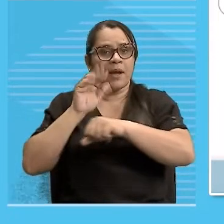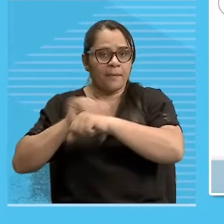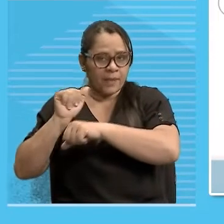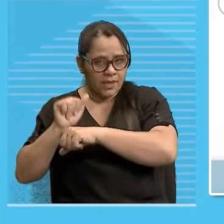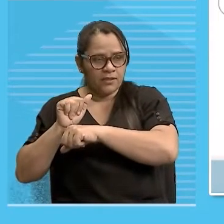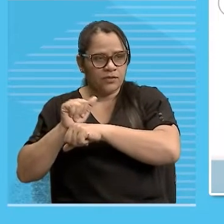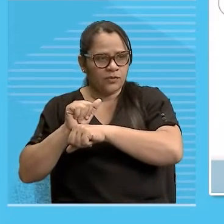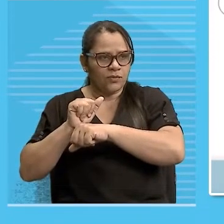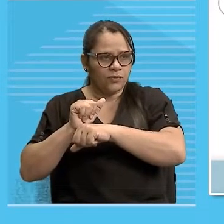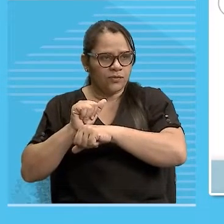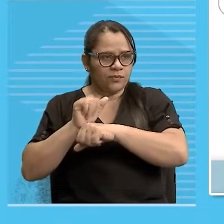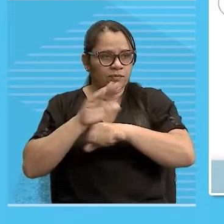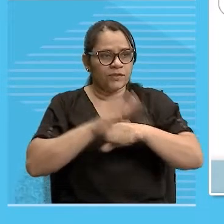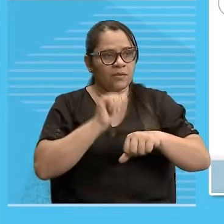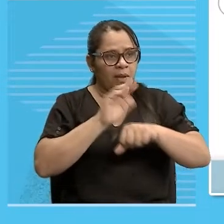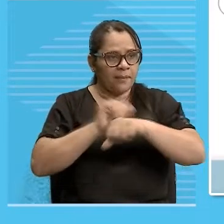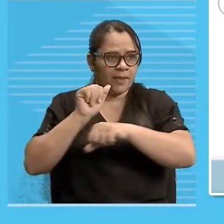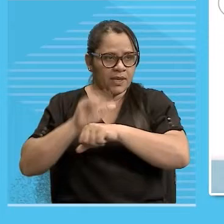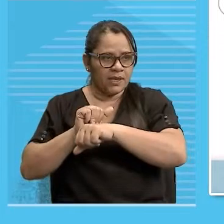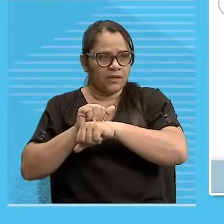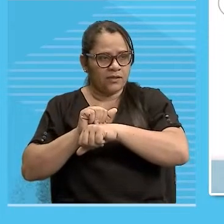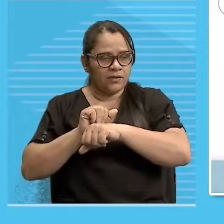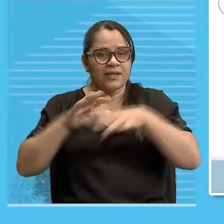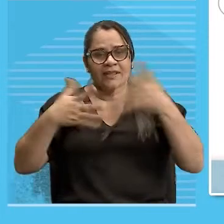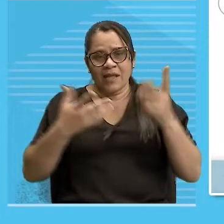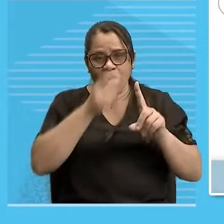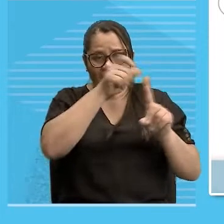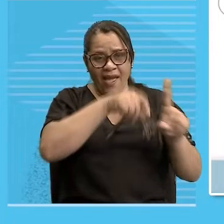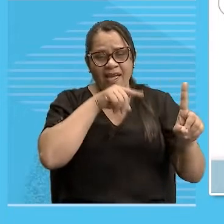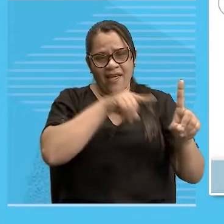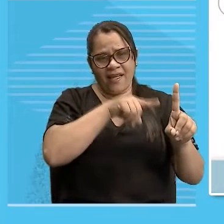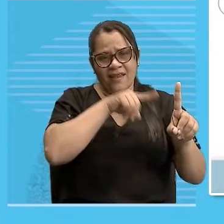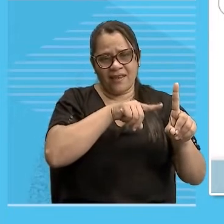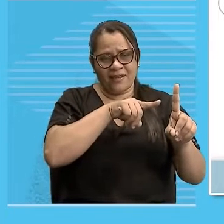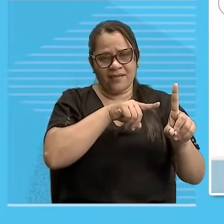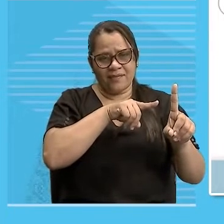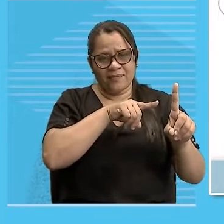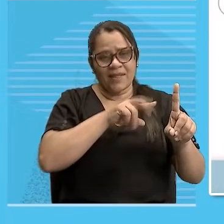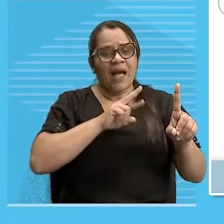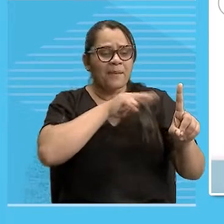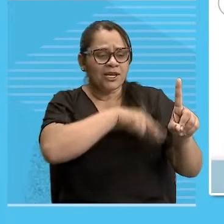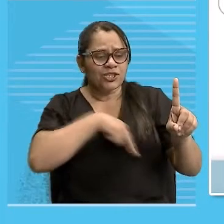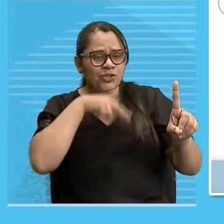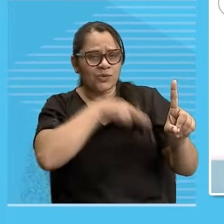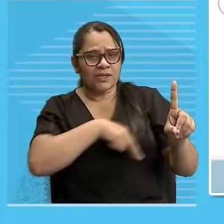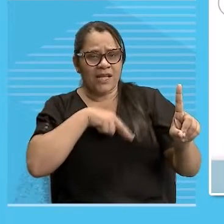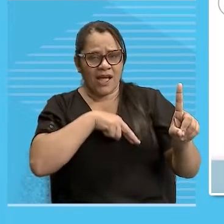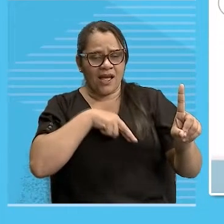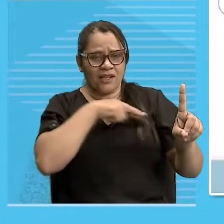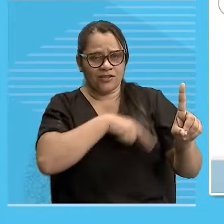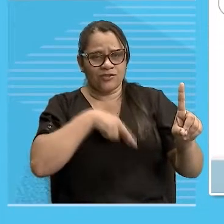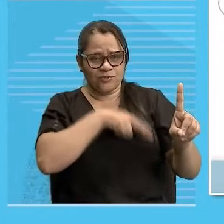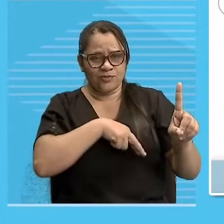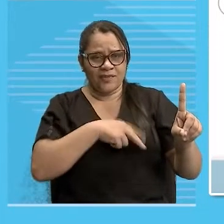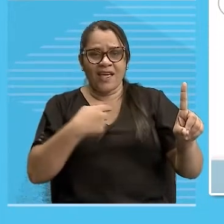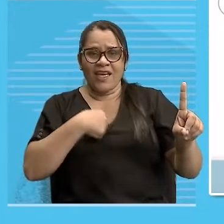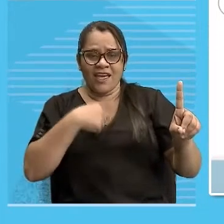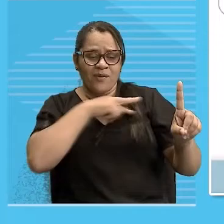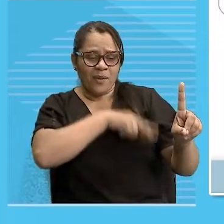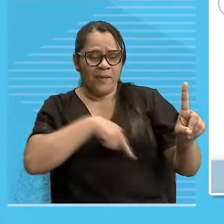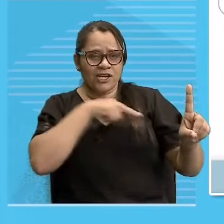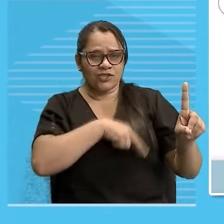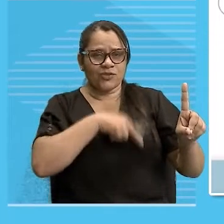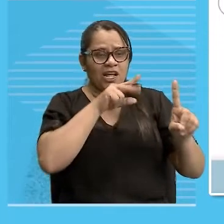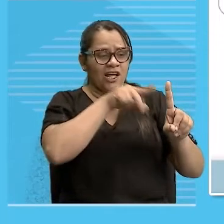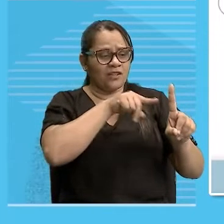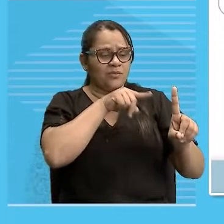Invocação, né? Xiii, tomou minha paixão, ó. Xiii, tô apaixonada. A paixão tomou